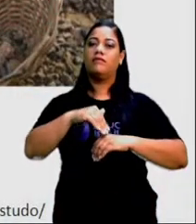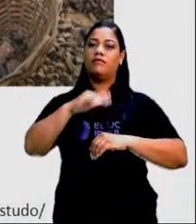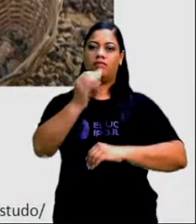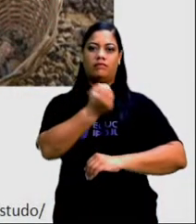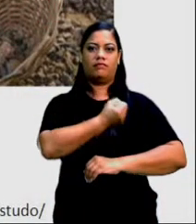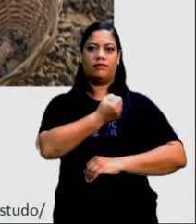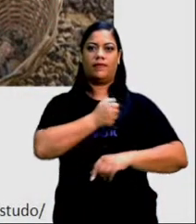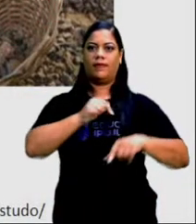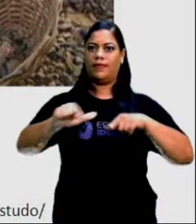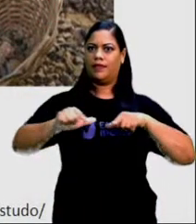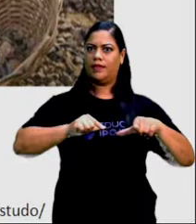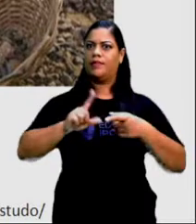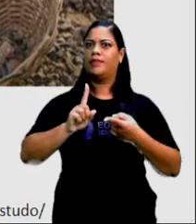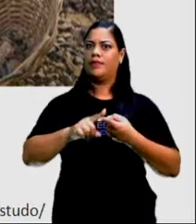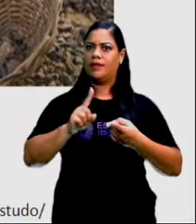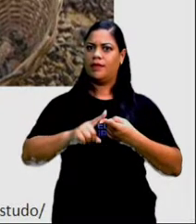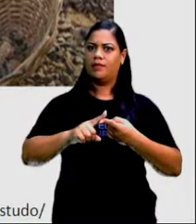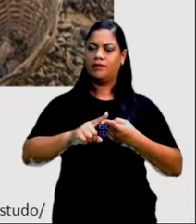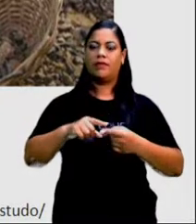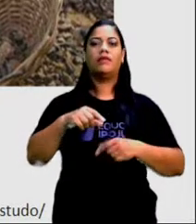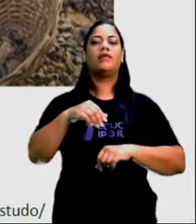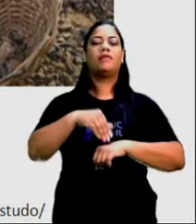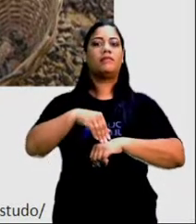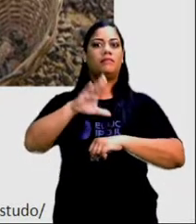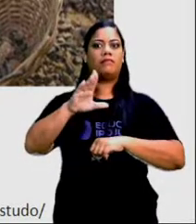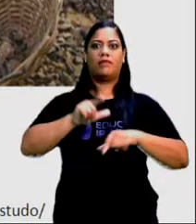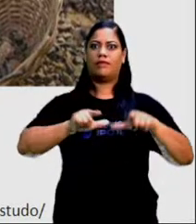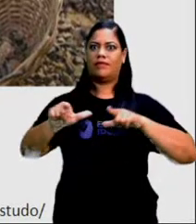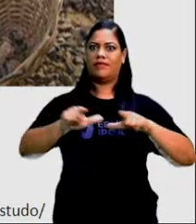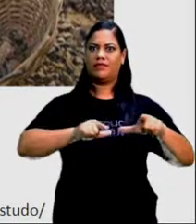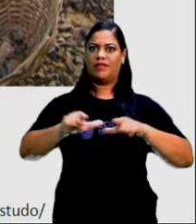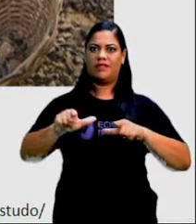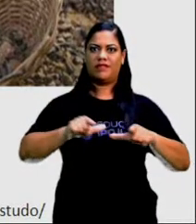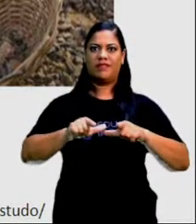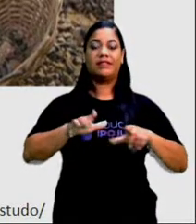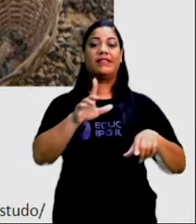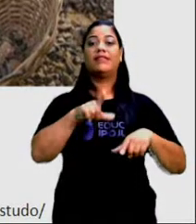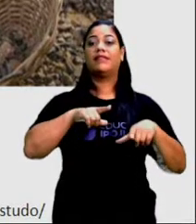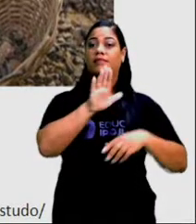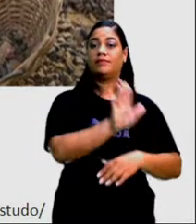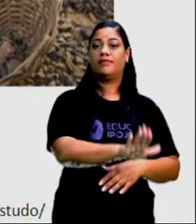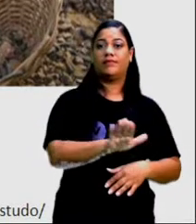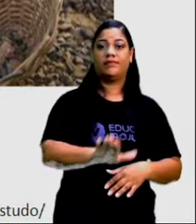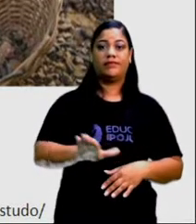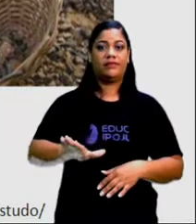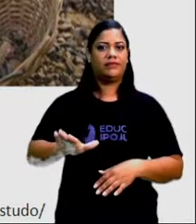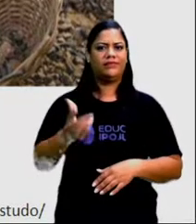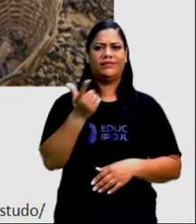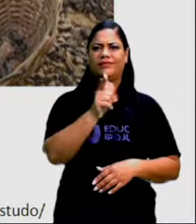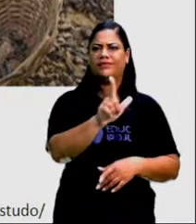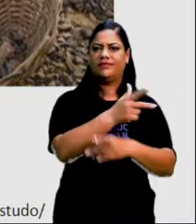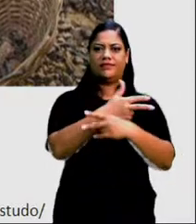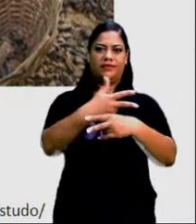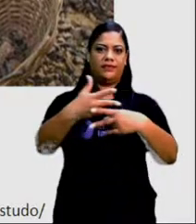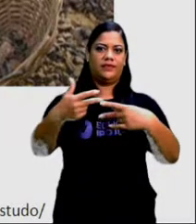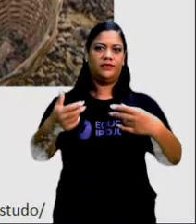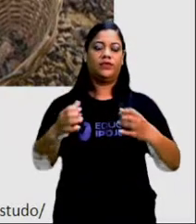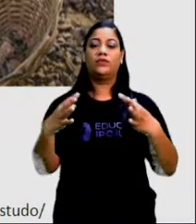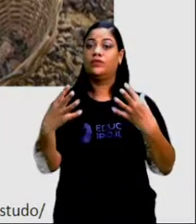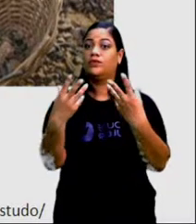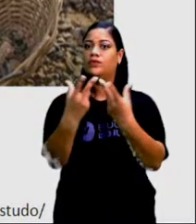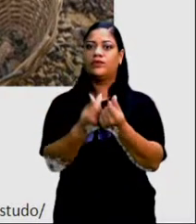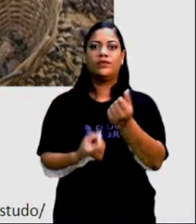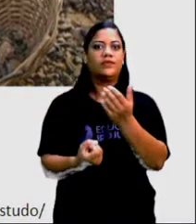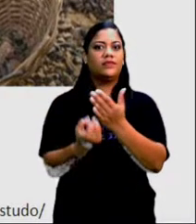se aumentou também longas jornadas de trabalho, exploração de trabalho infantil, entre outras coisas. Com isso, tudo que